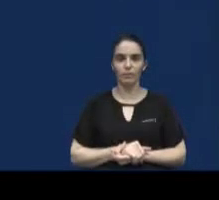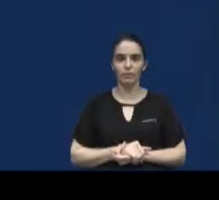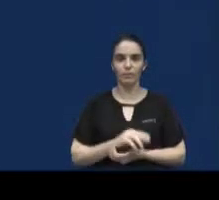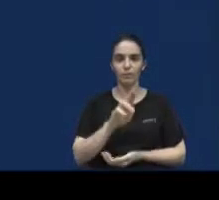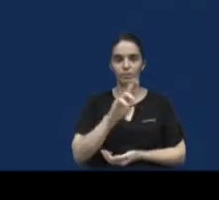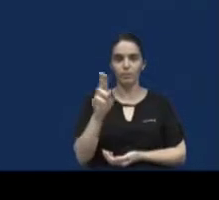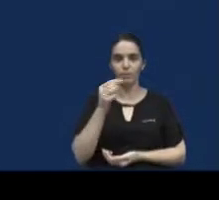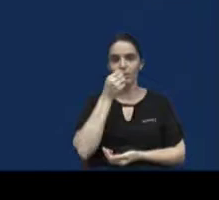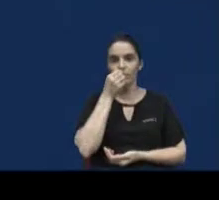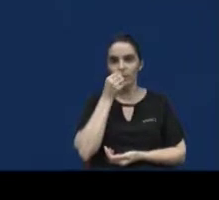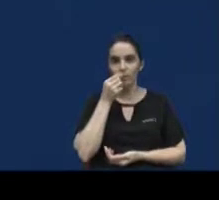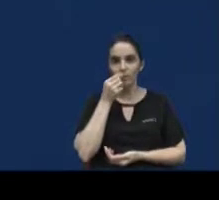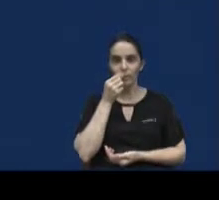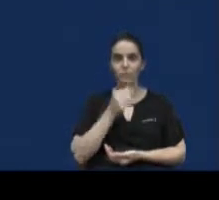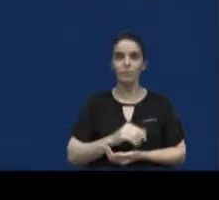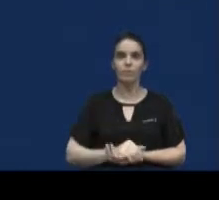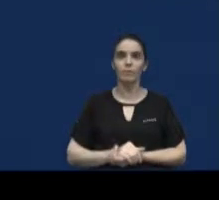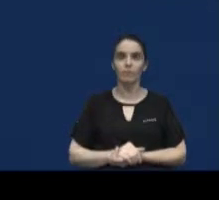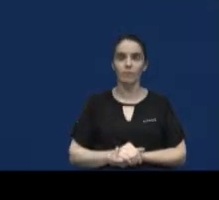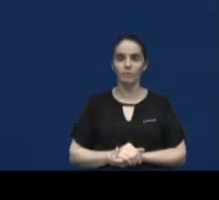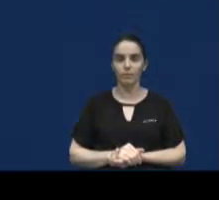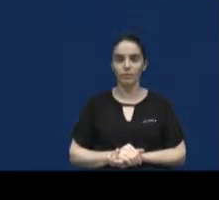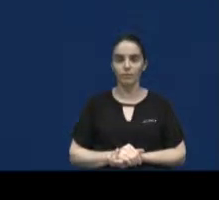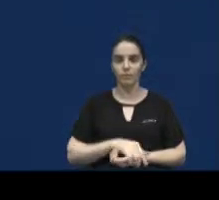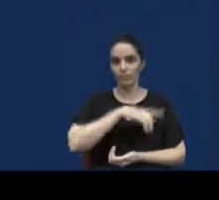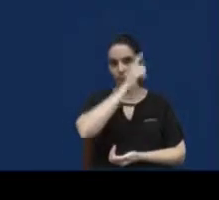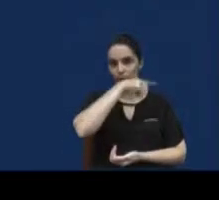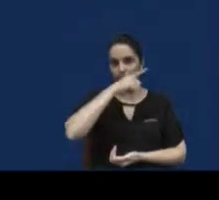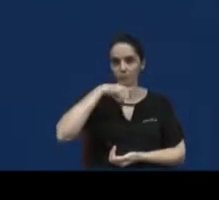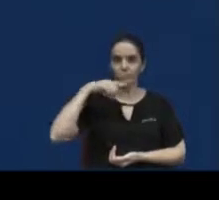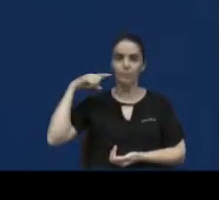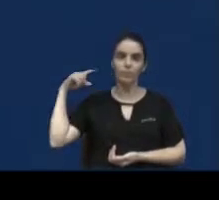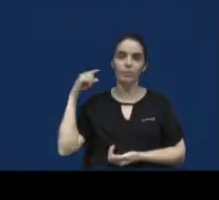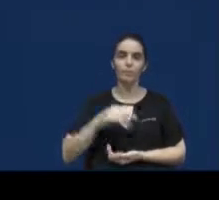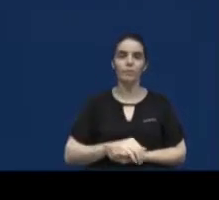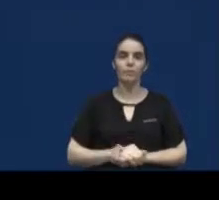favor. Estevão. Mayra.